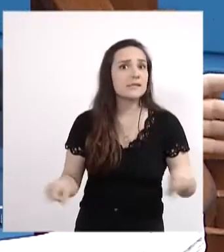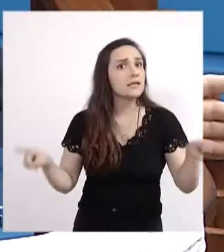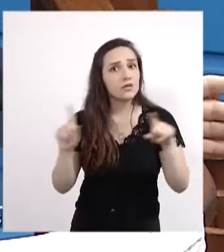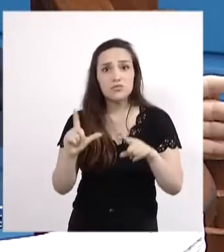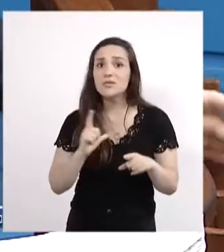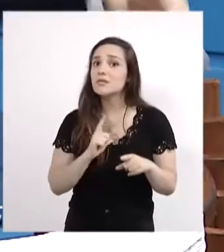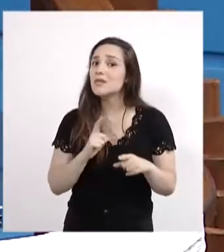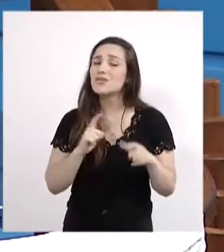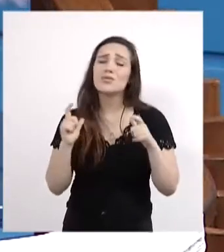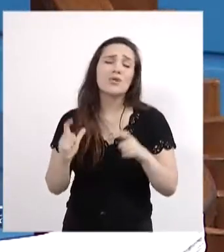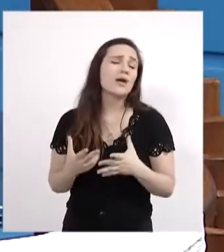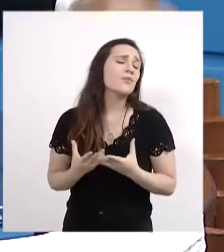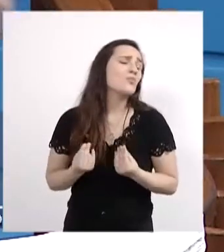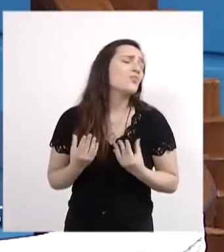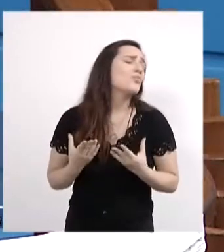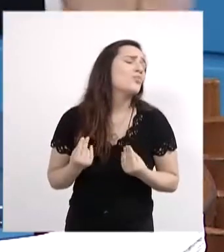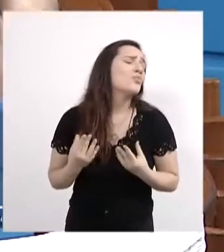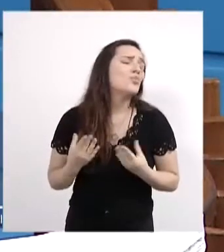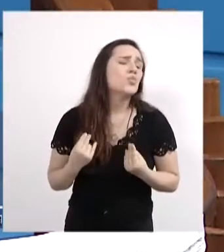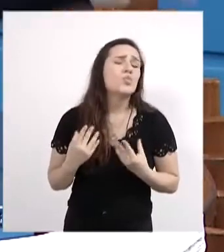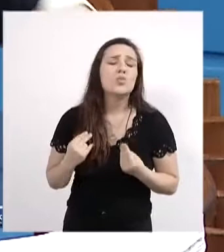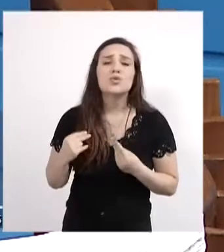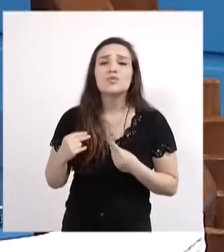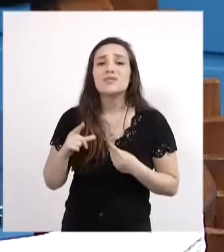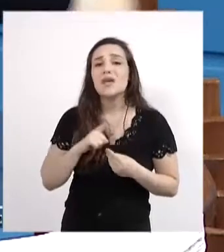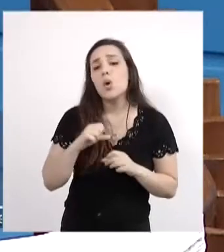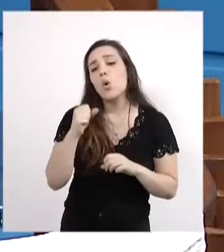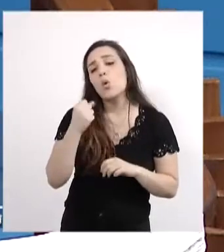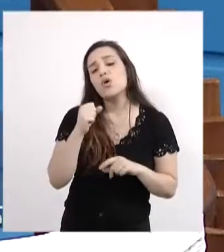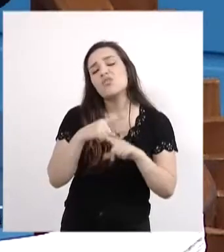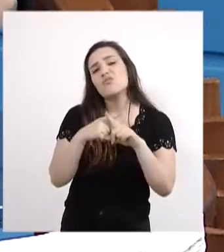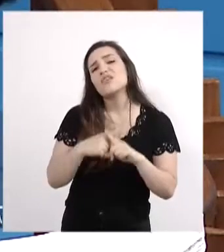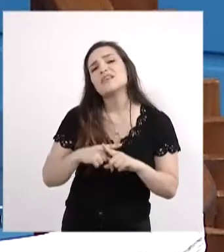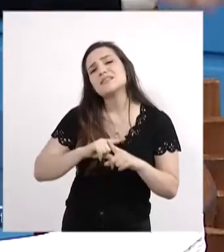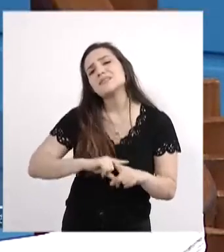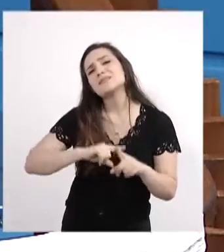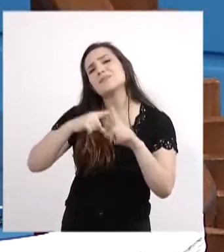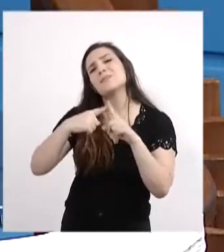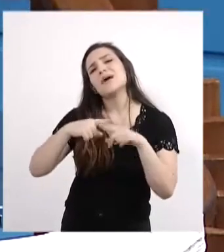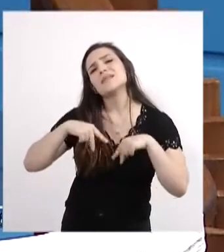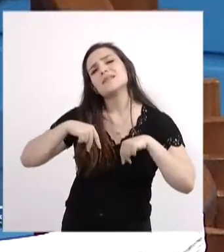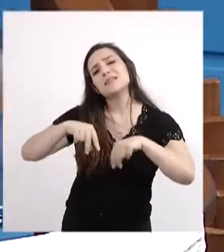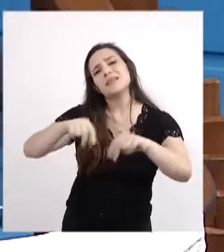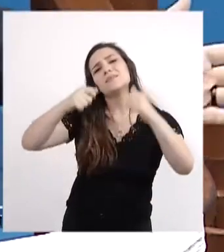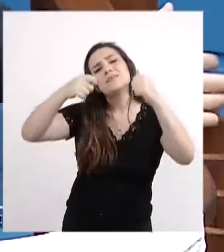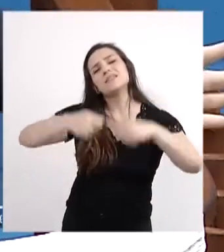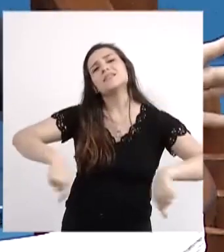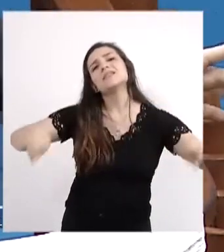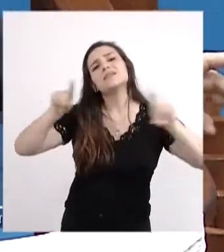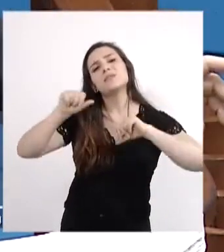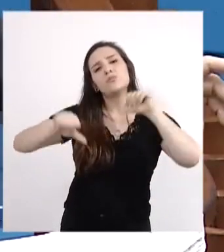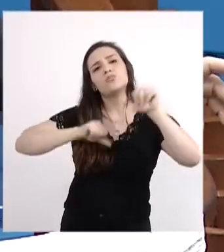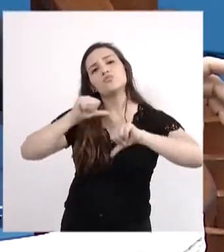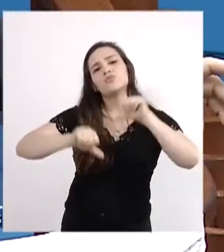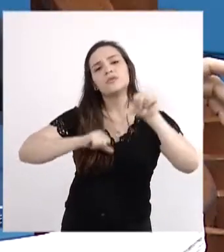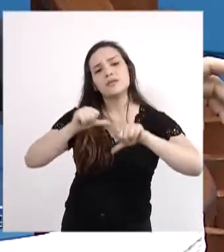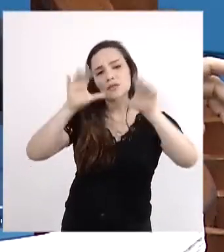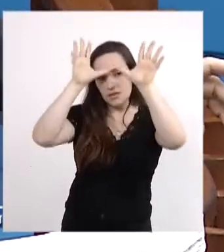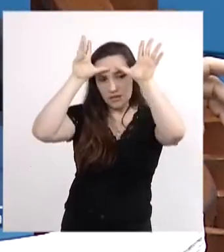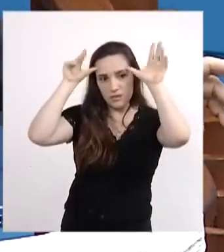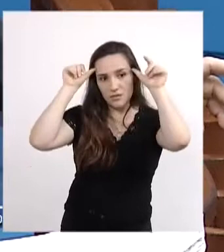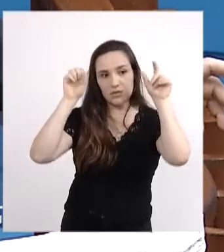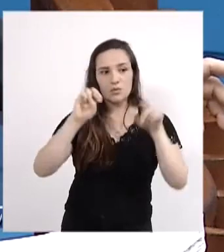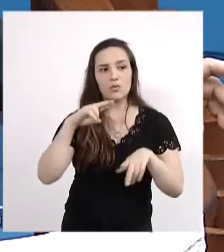Hoje tem 8 vezes mais área para plantar cana sem mexer na Amazônia e no Pantanal.